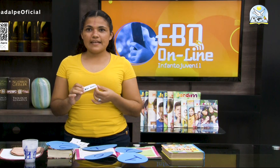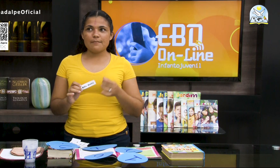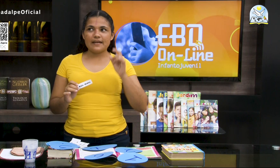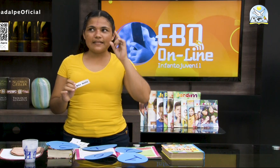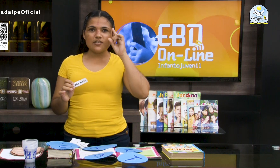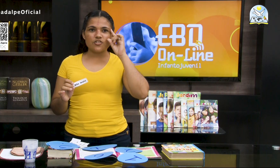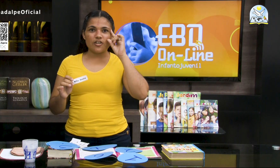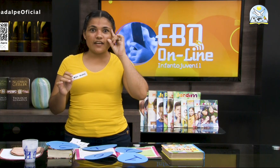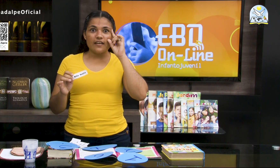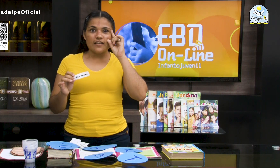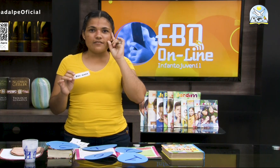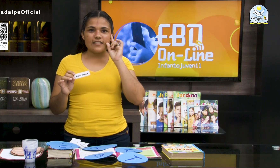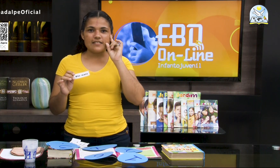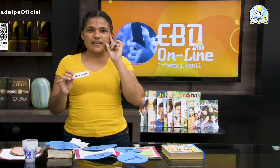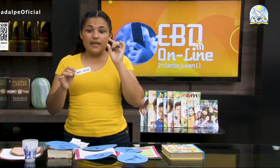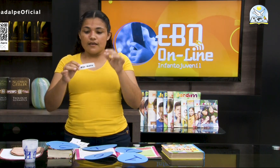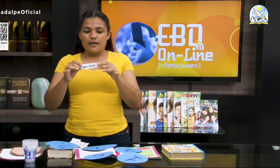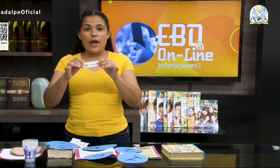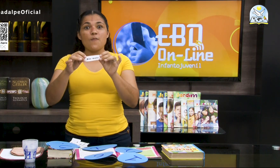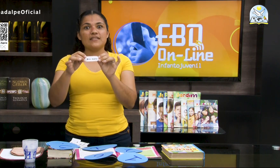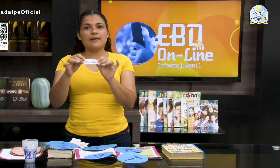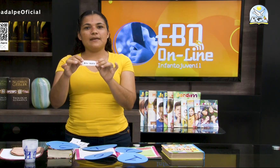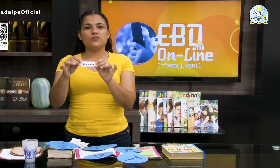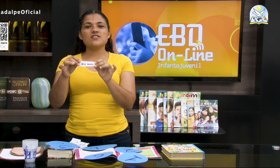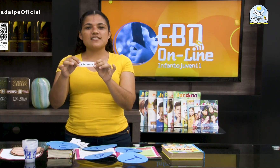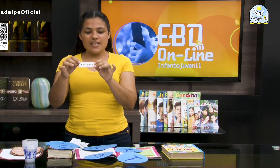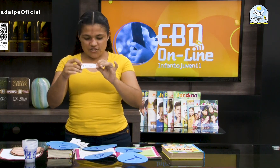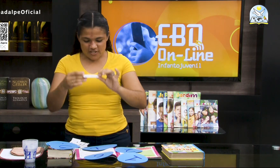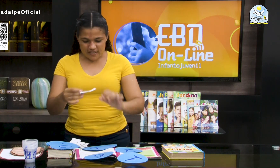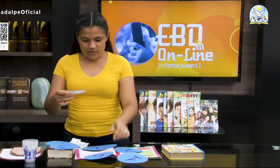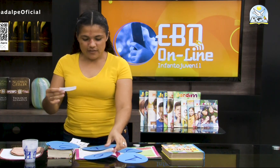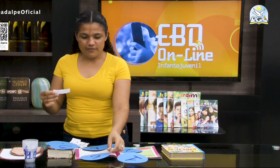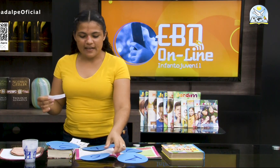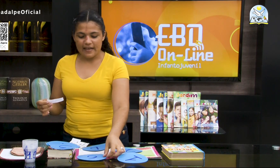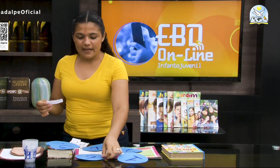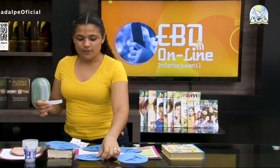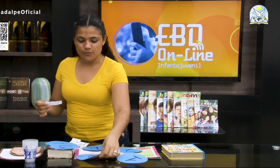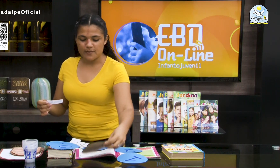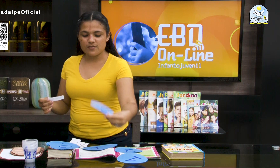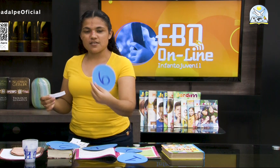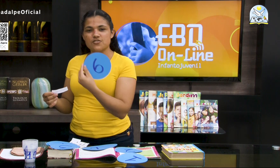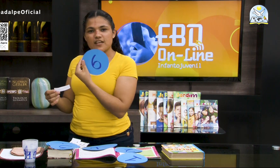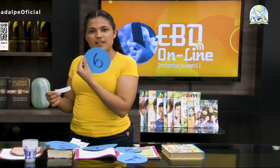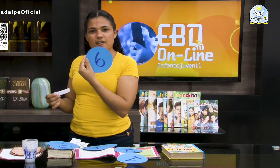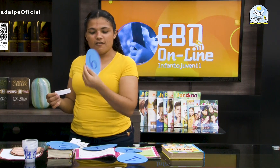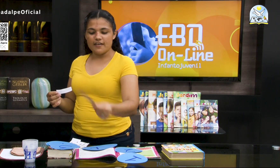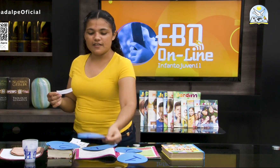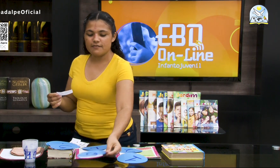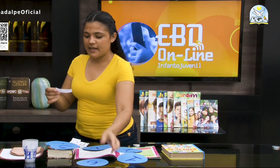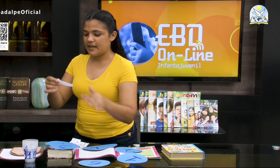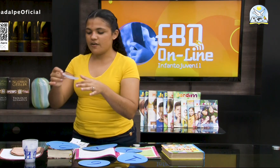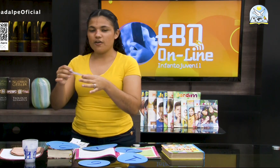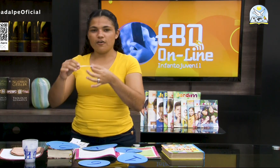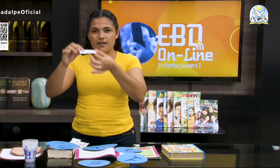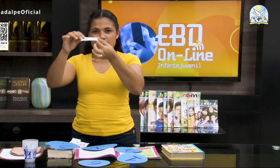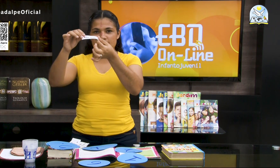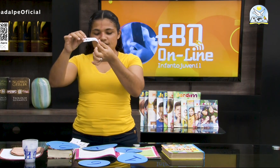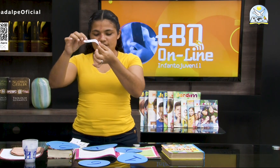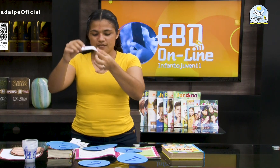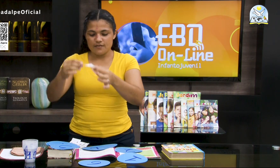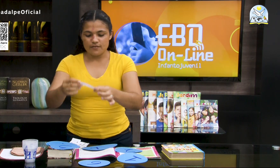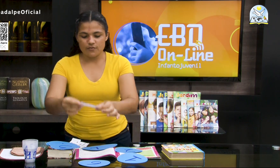João vai lembrar da história e vai dizer, é o mandamento sexto. Então, ele vai lá, o número sexto tá aqui, ó. Ele vai lá e